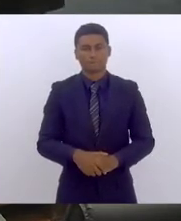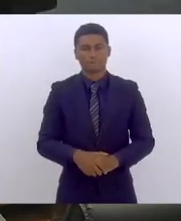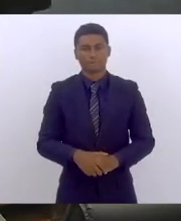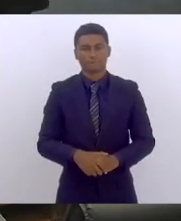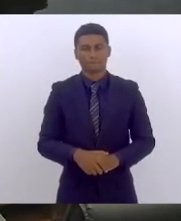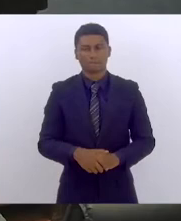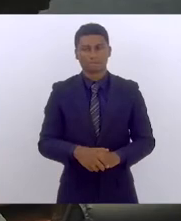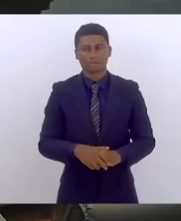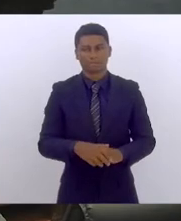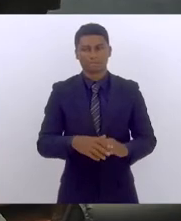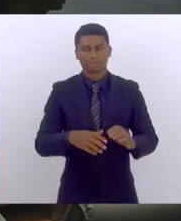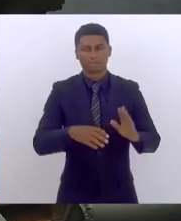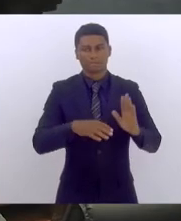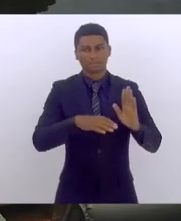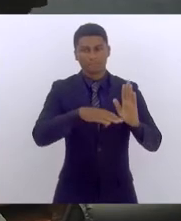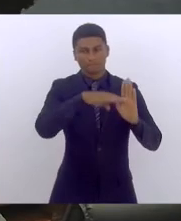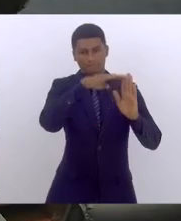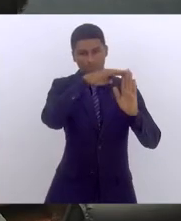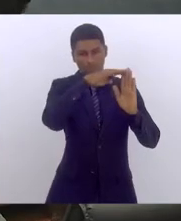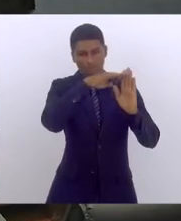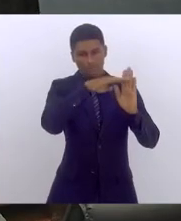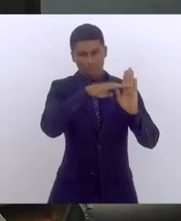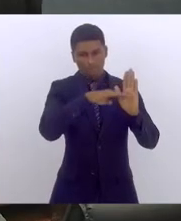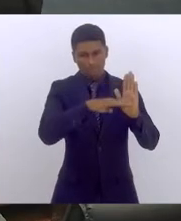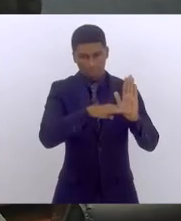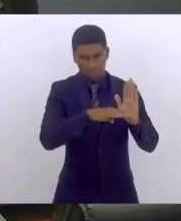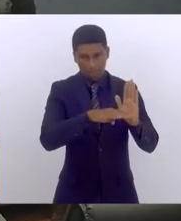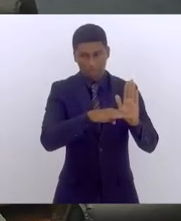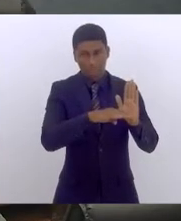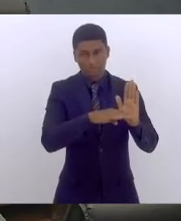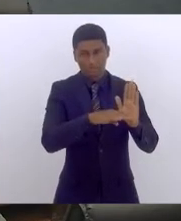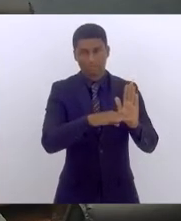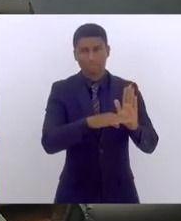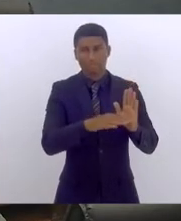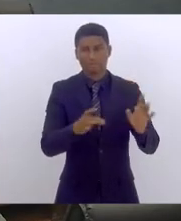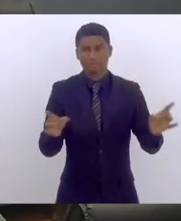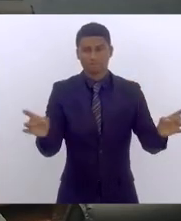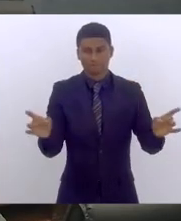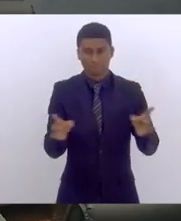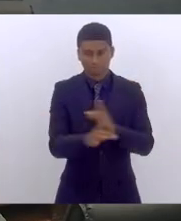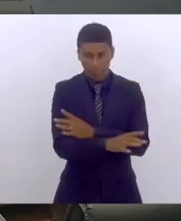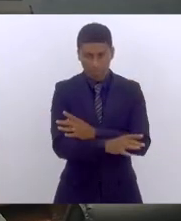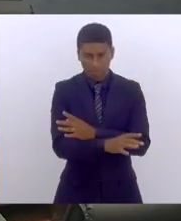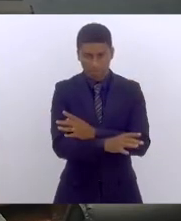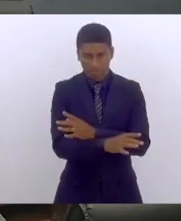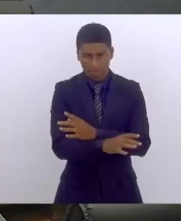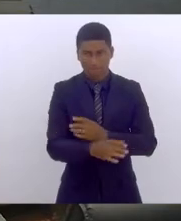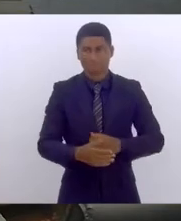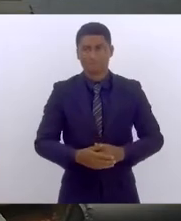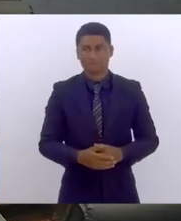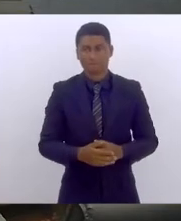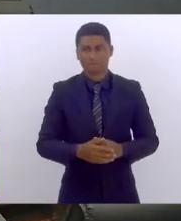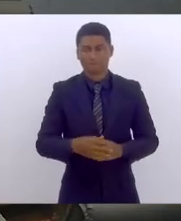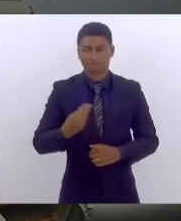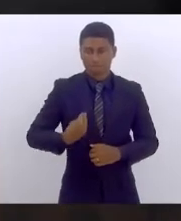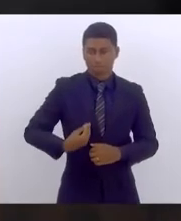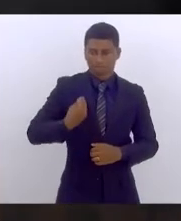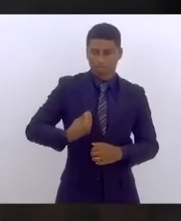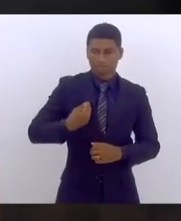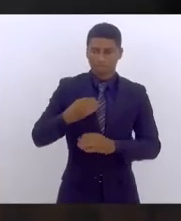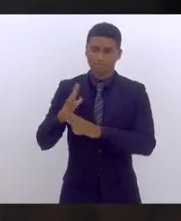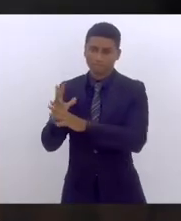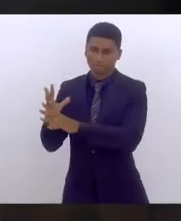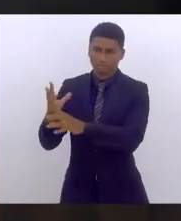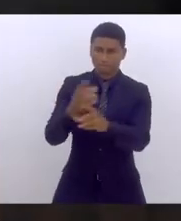Nada mais havendo a tratar na ordem do dia, está encerrada a sessão. Havendo o número legal sobre